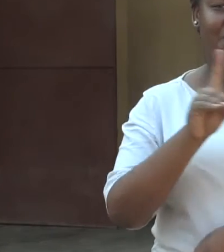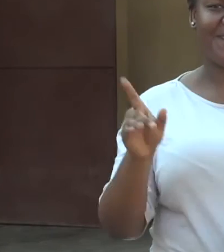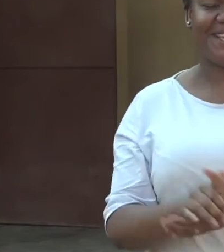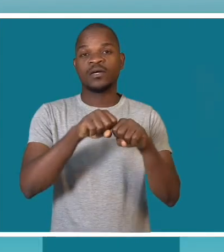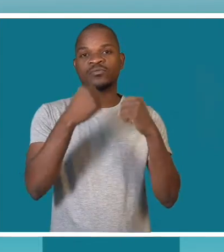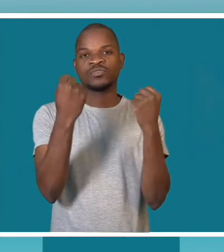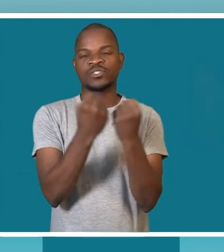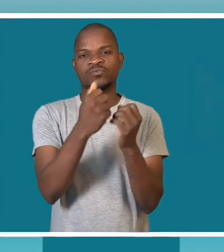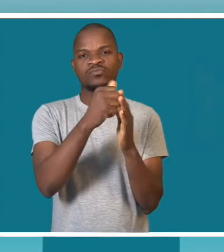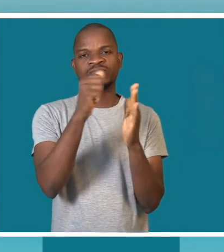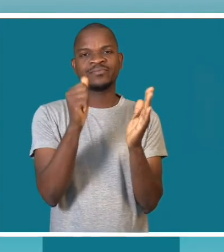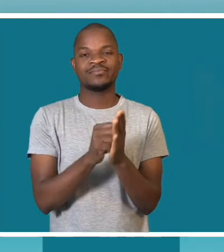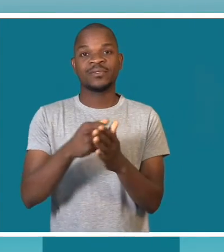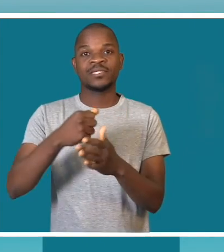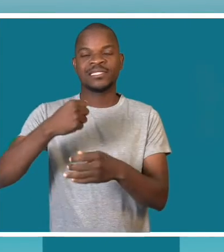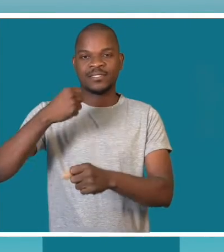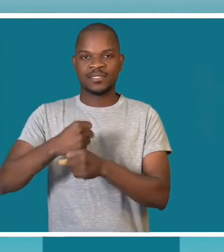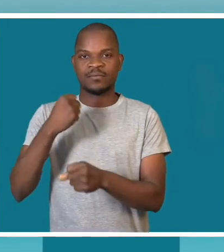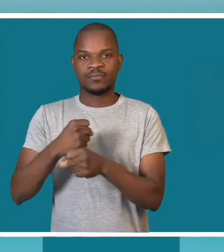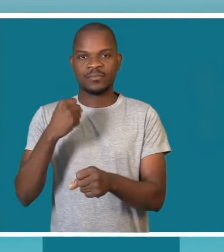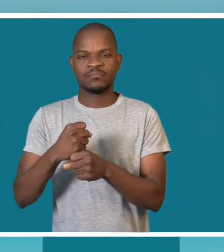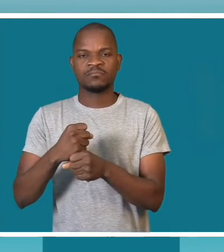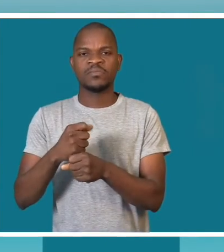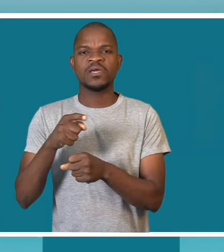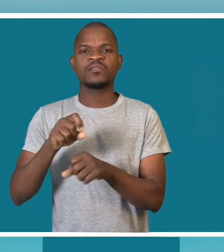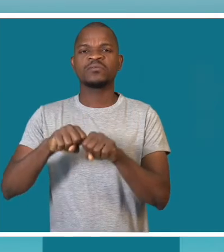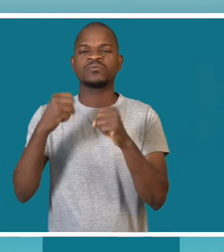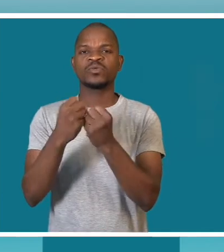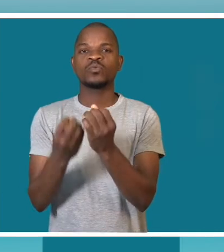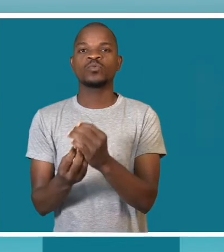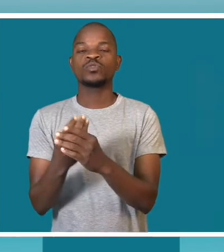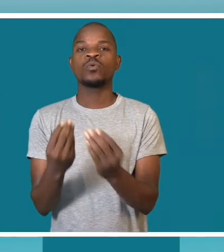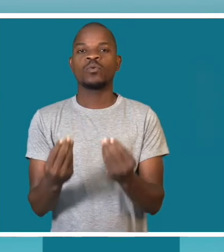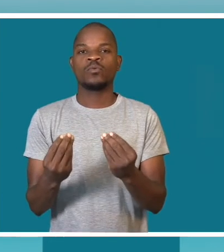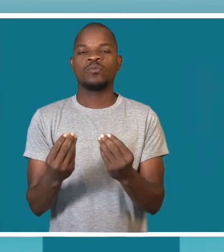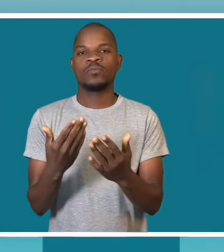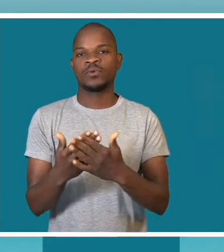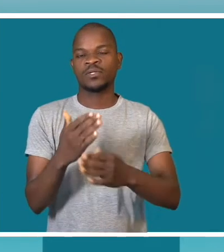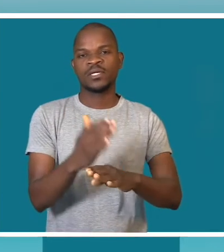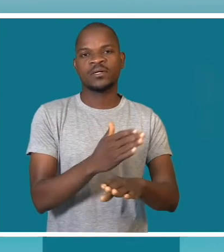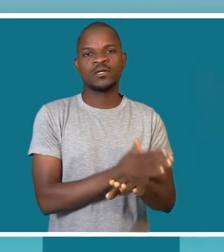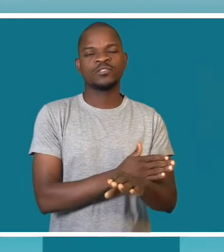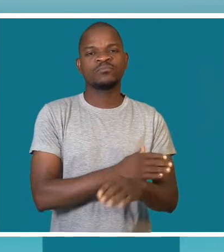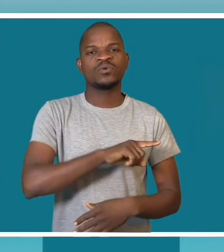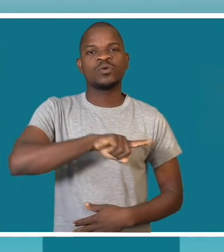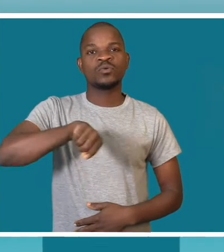A associação Mabassa surgiu devido a tínhamos aquele